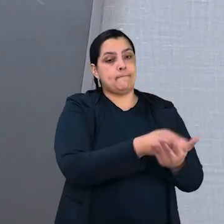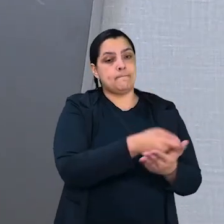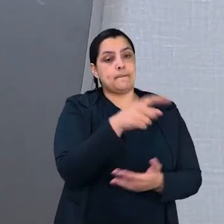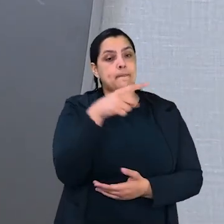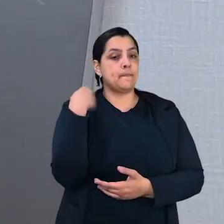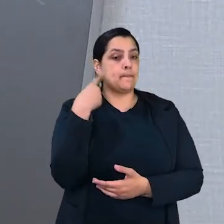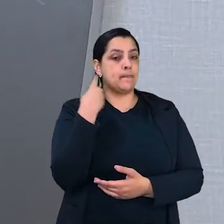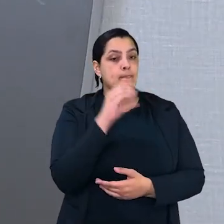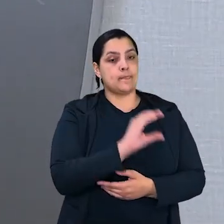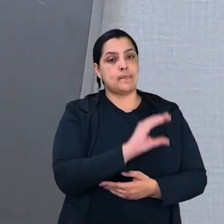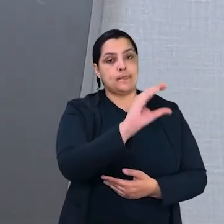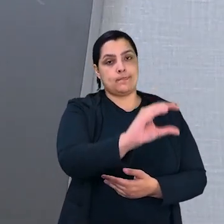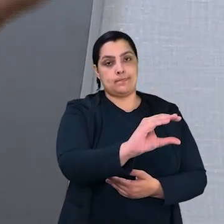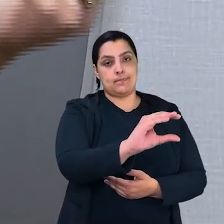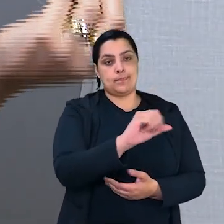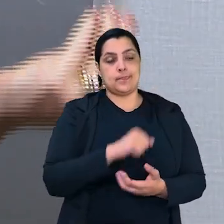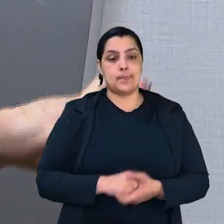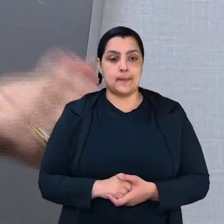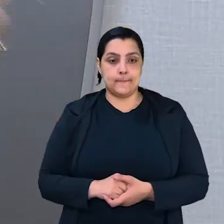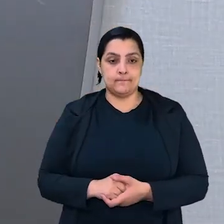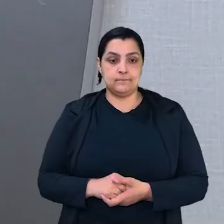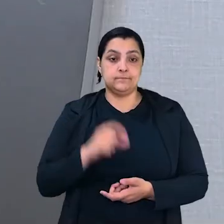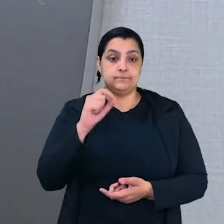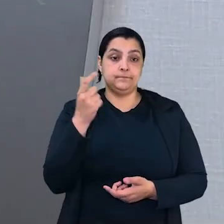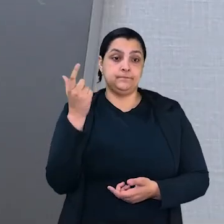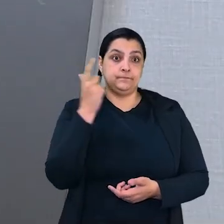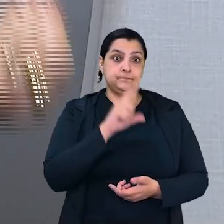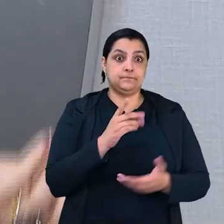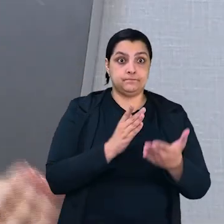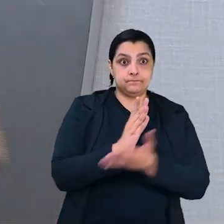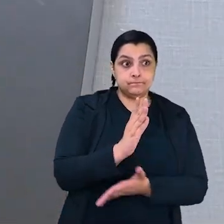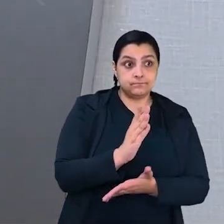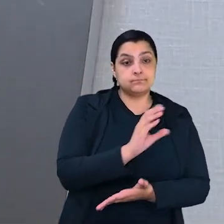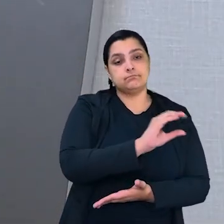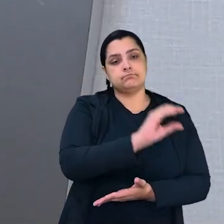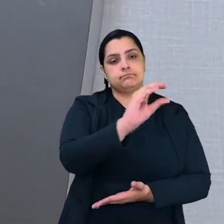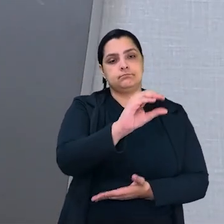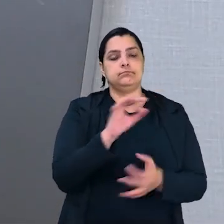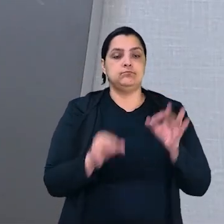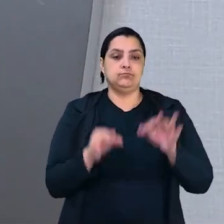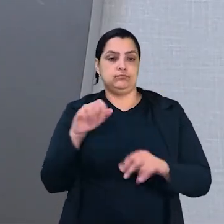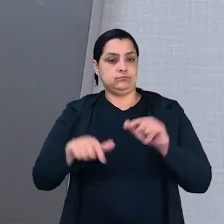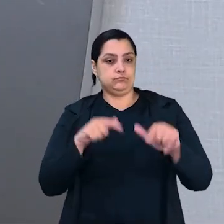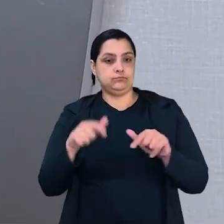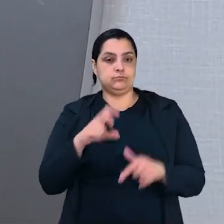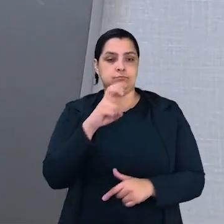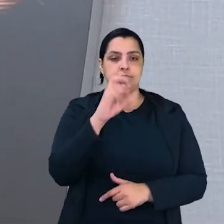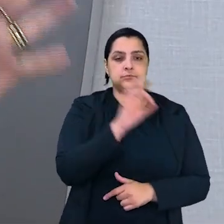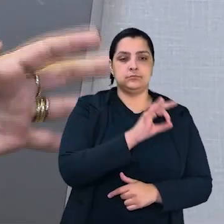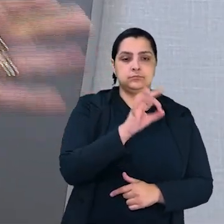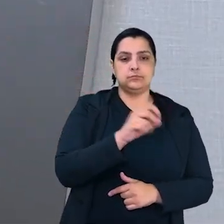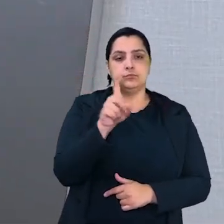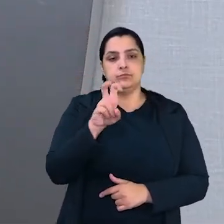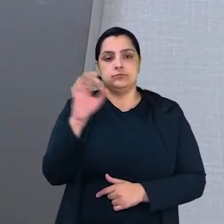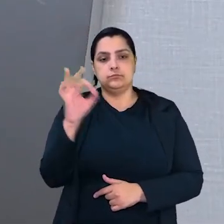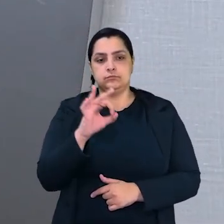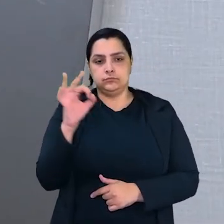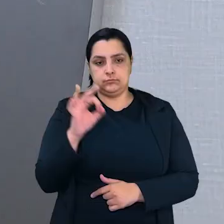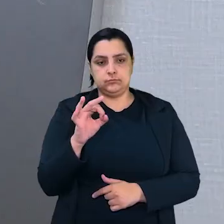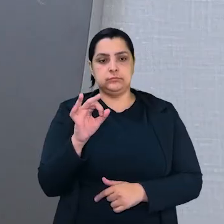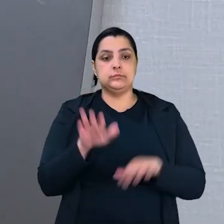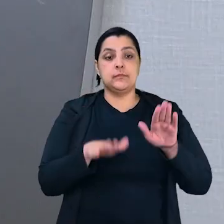pague para o advogado da parte vencedora. Então, na Justiça do Trabalho, ele fica entre 5%